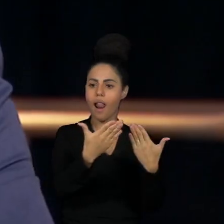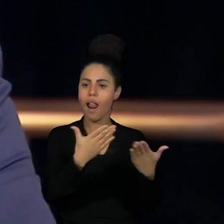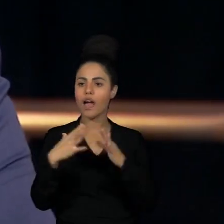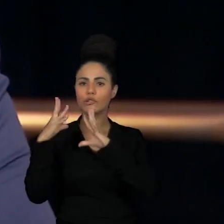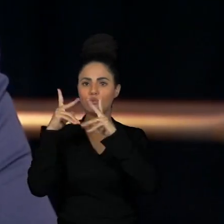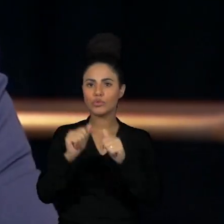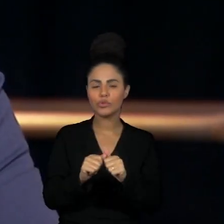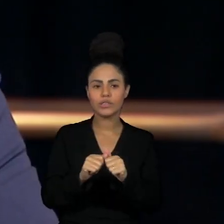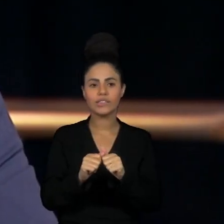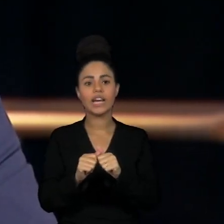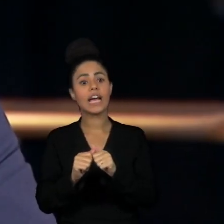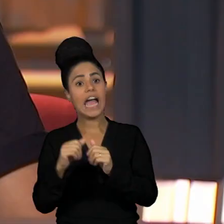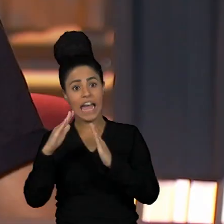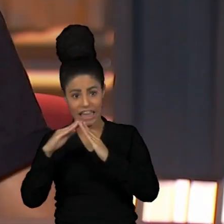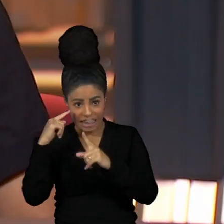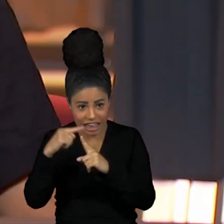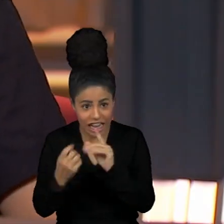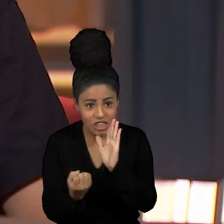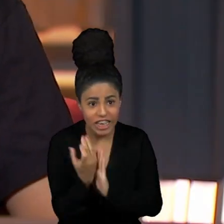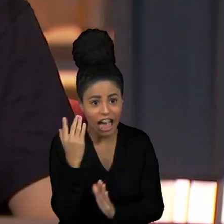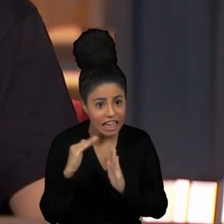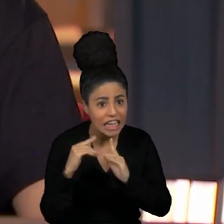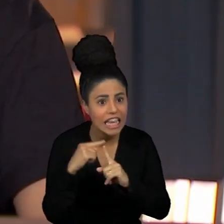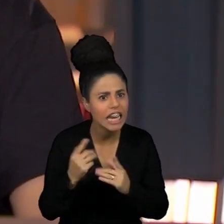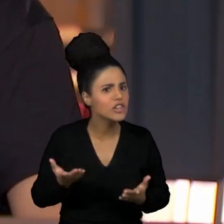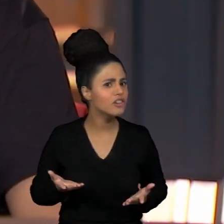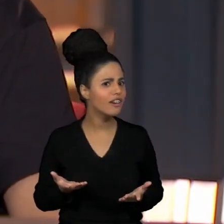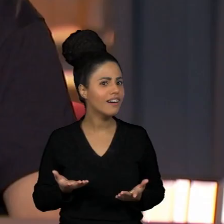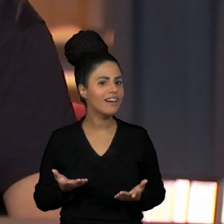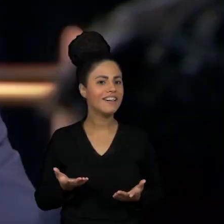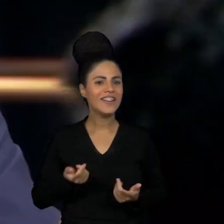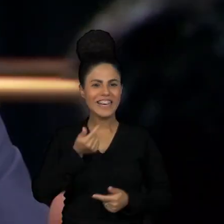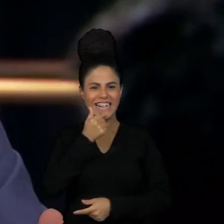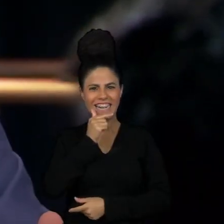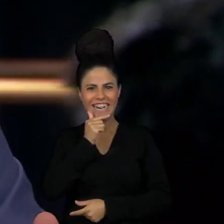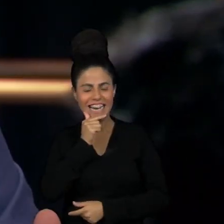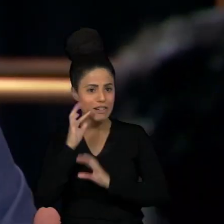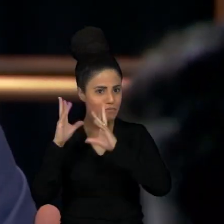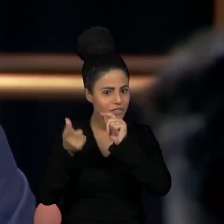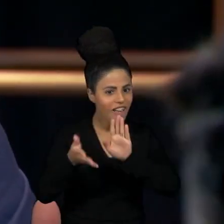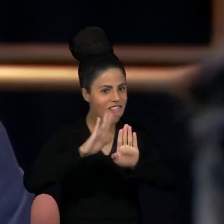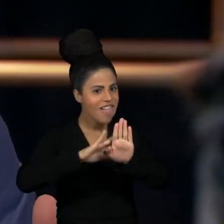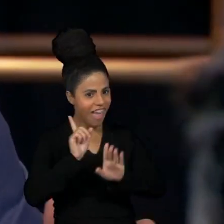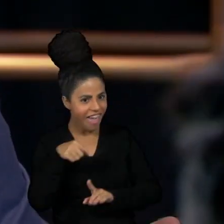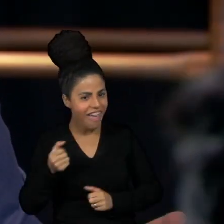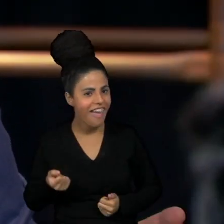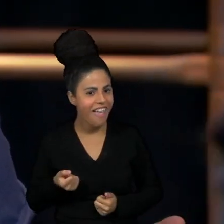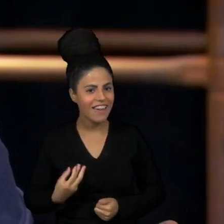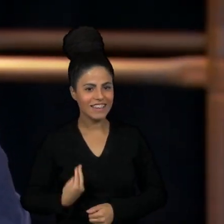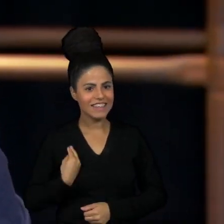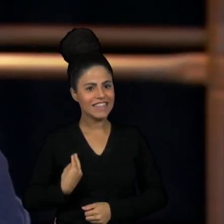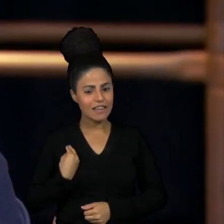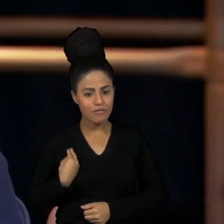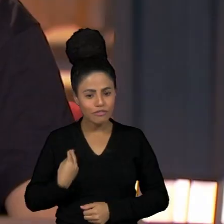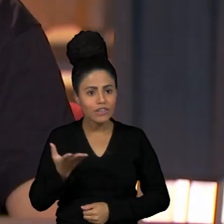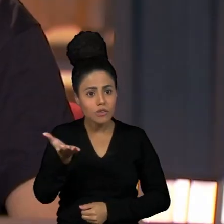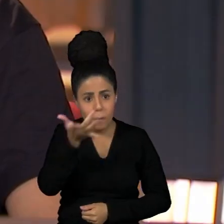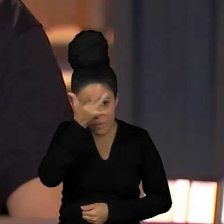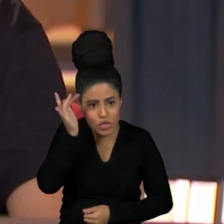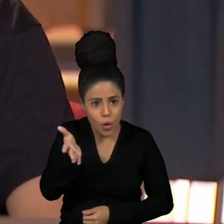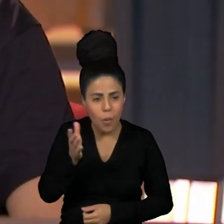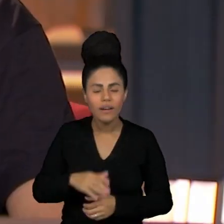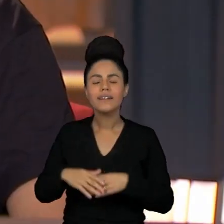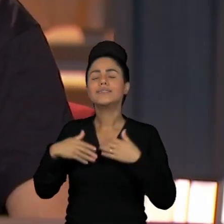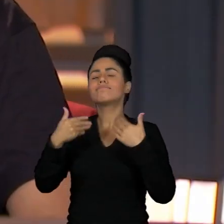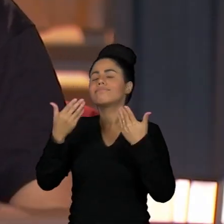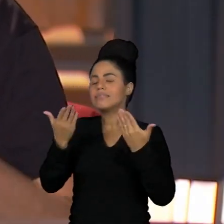você vai montar uma igreja. Você quer cuidar de todos os aspectos da vida da vida humana. de uma pessoa. Que